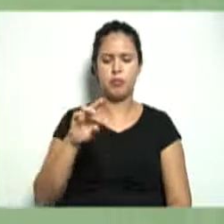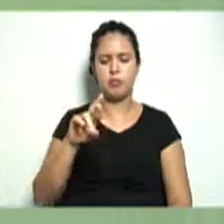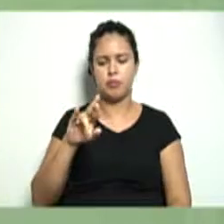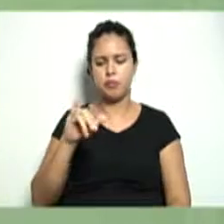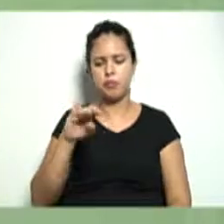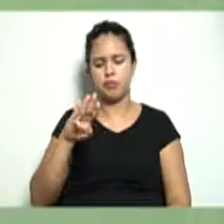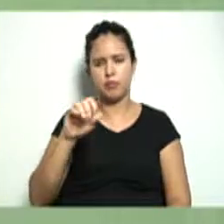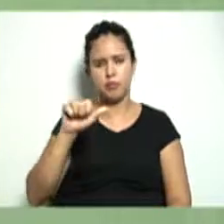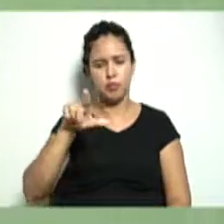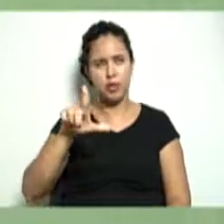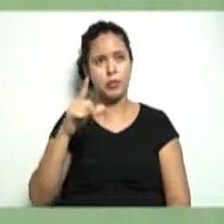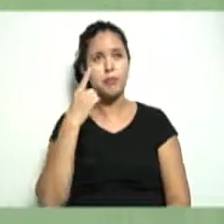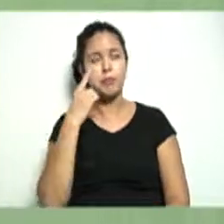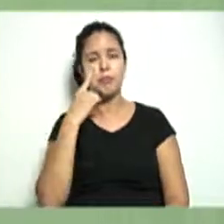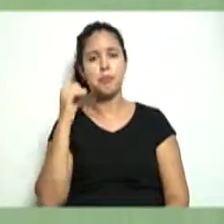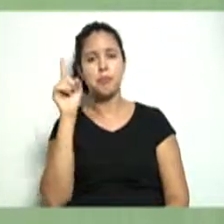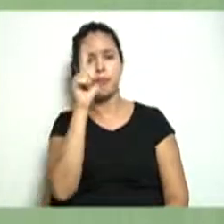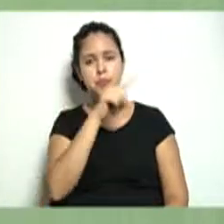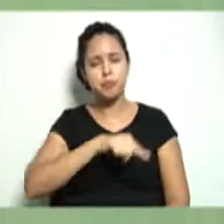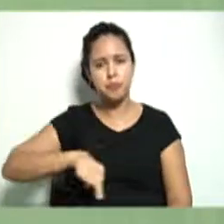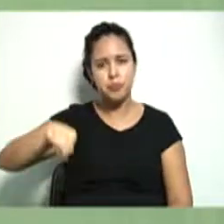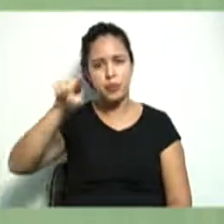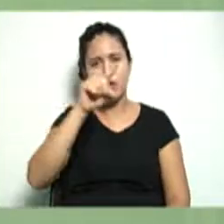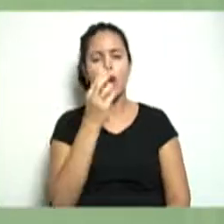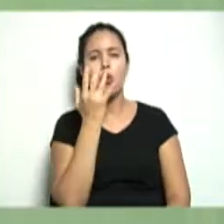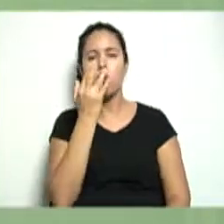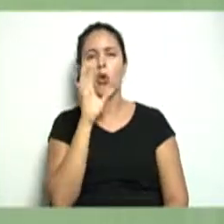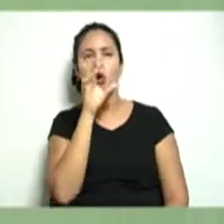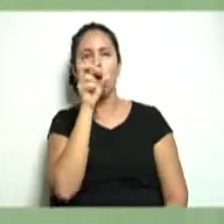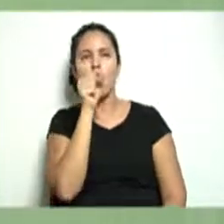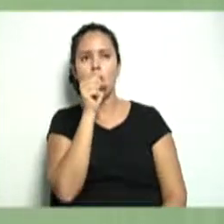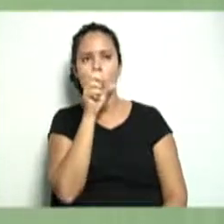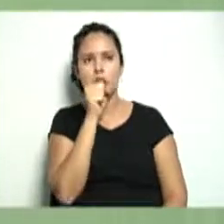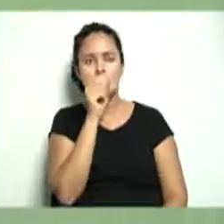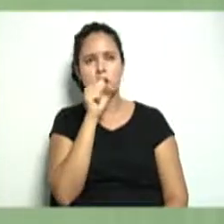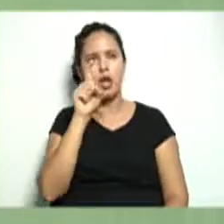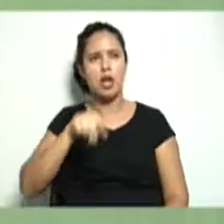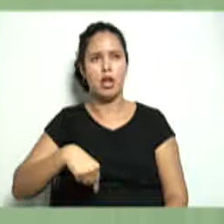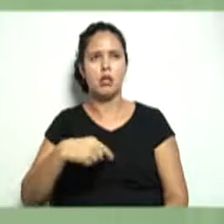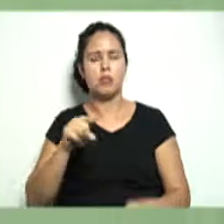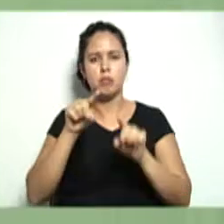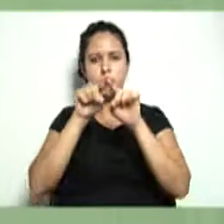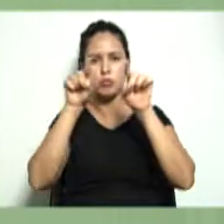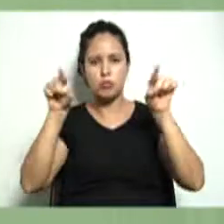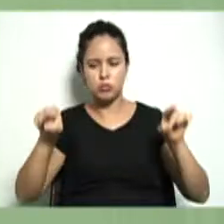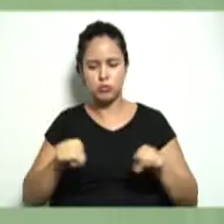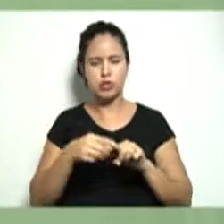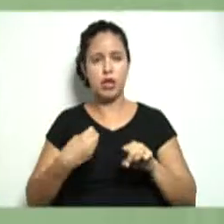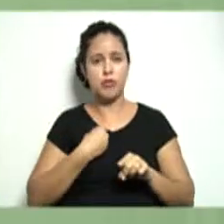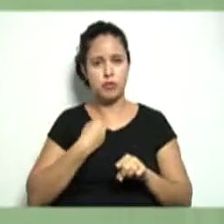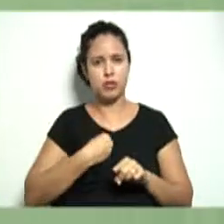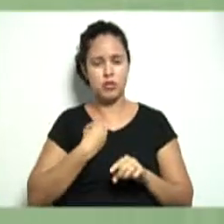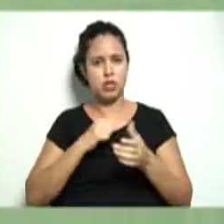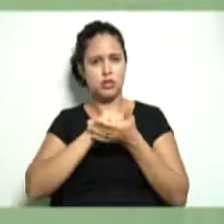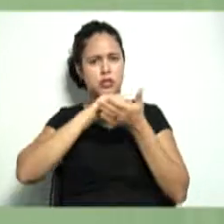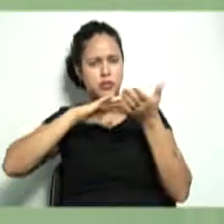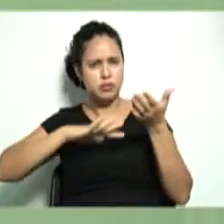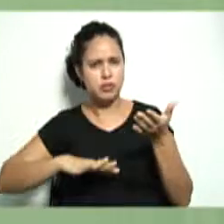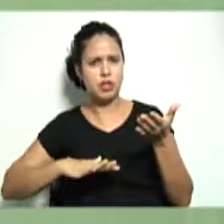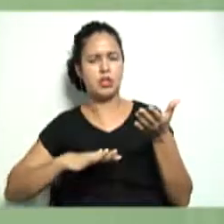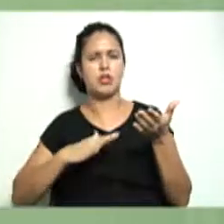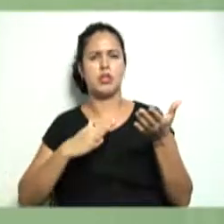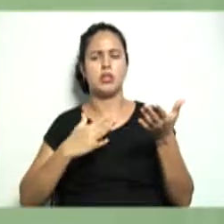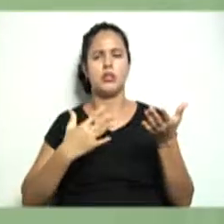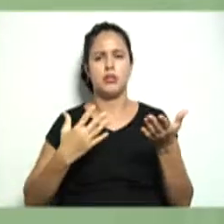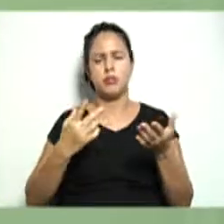de laranja, é o círculo da vida. Aqui estão todas as atividades que o ser humano que vivia no modo de